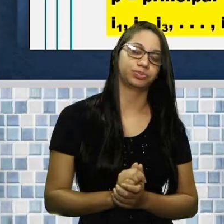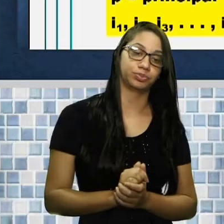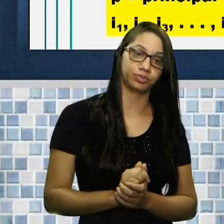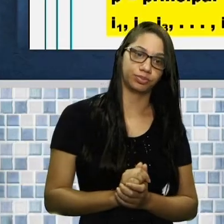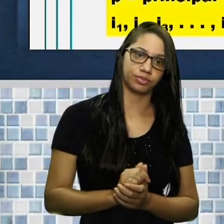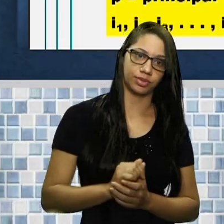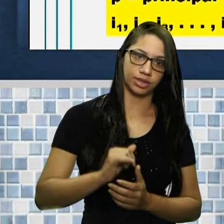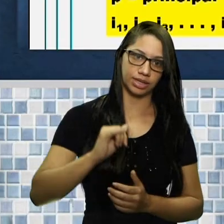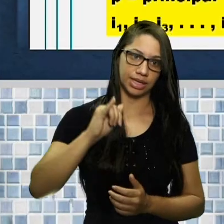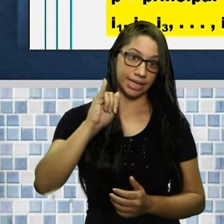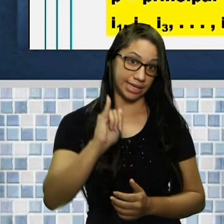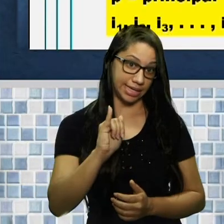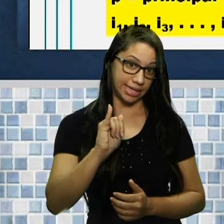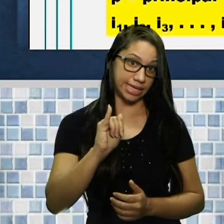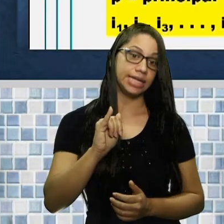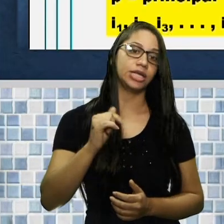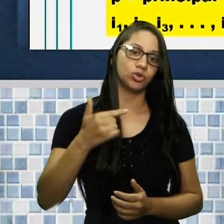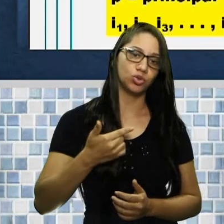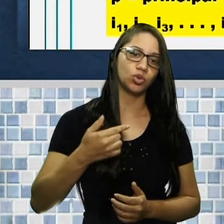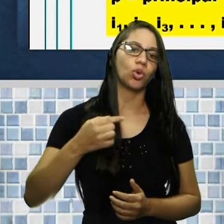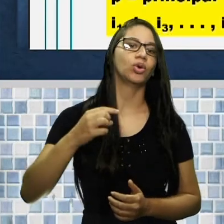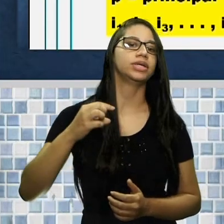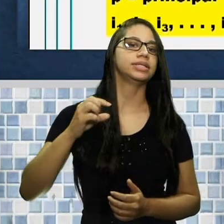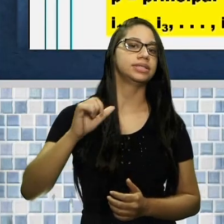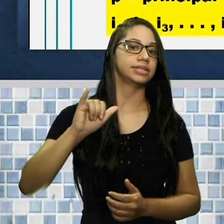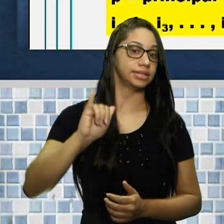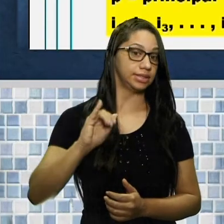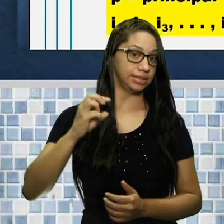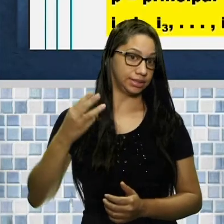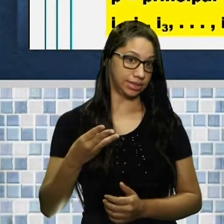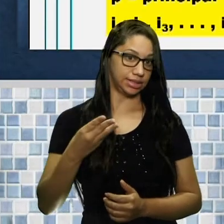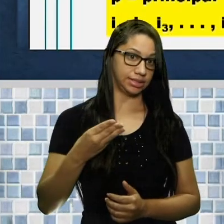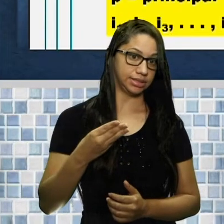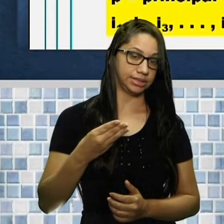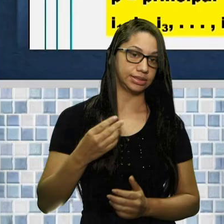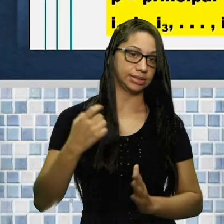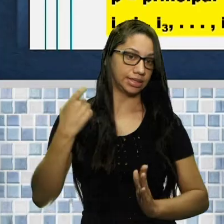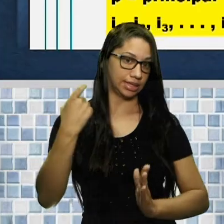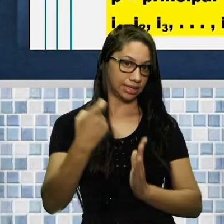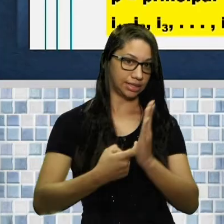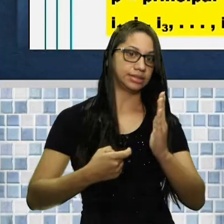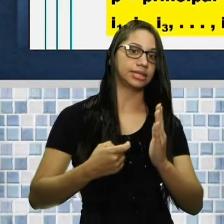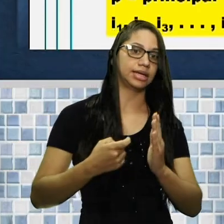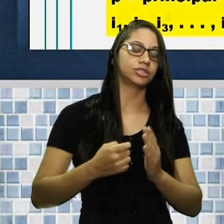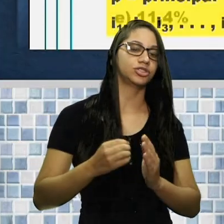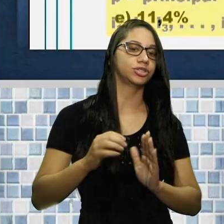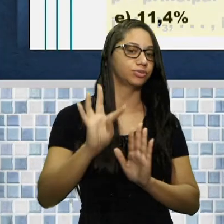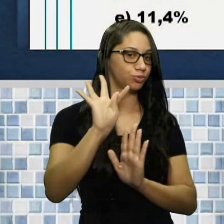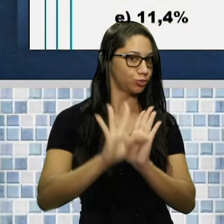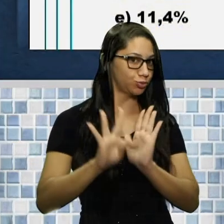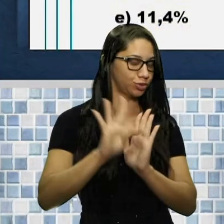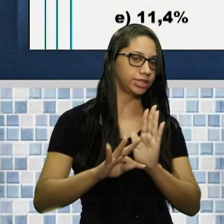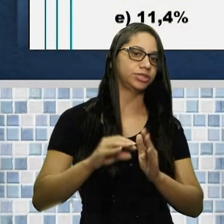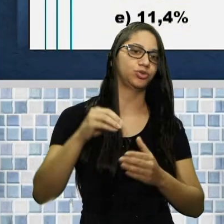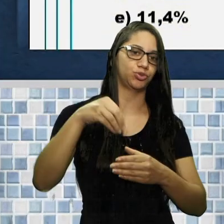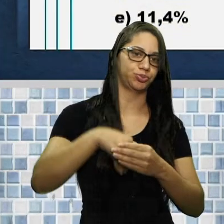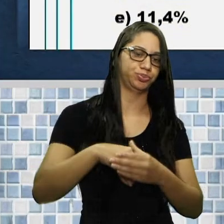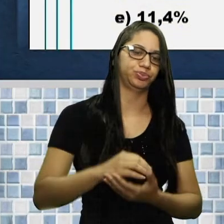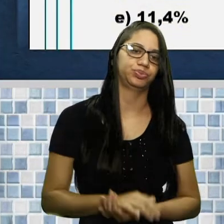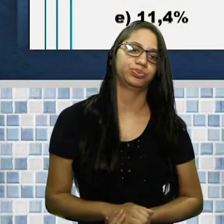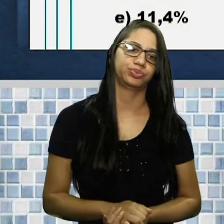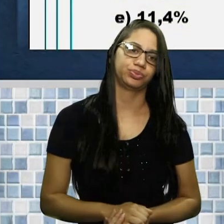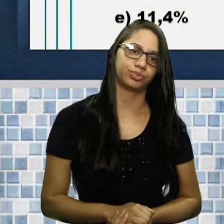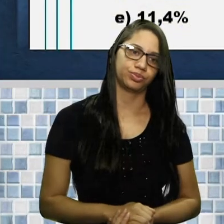I1, I2, I3 e N são as taxas percentuais dadas dentro do texto. Então vamos ver aqui uma